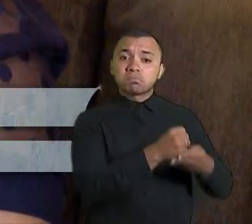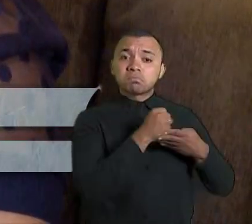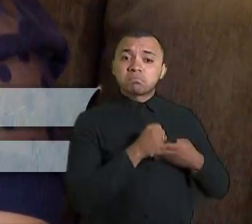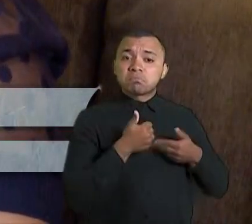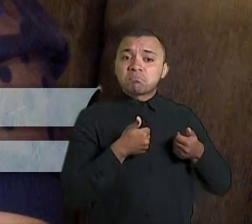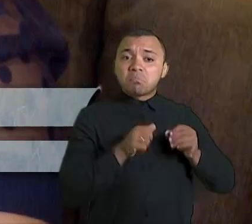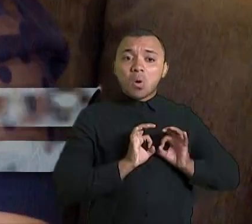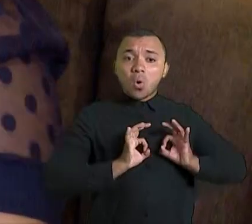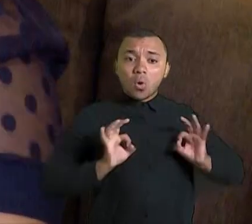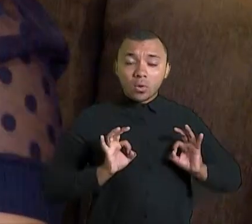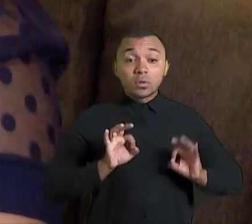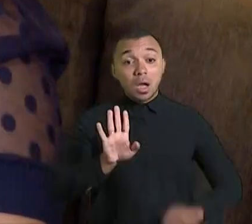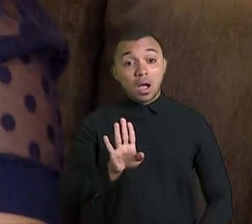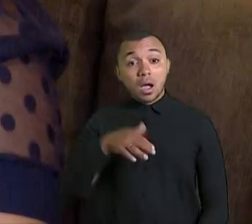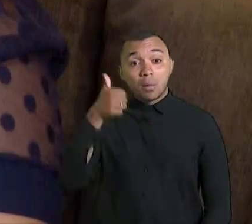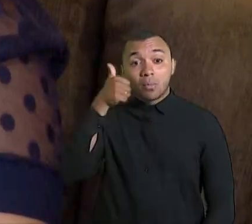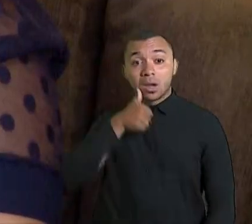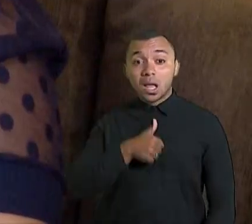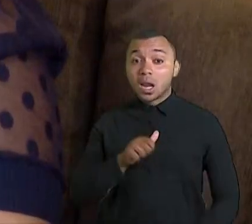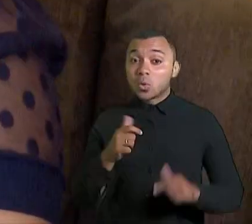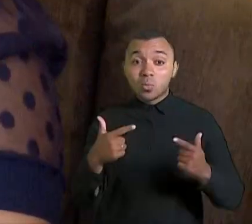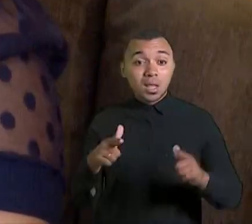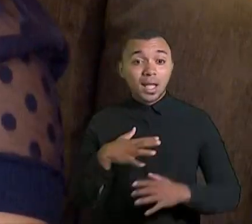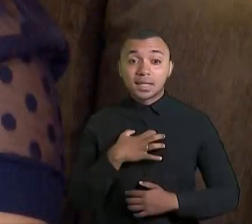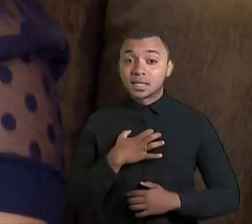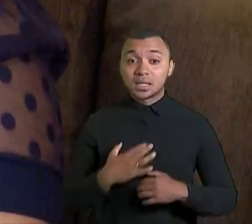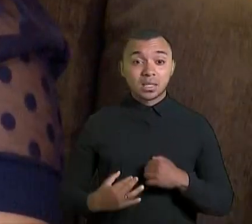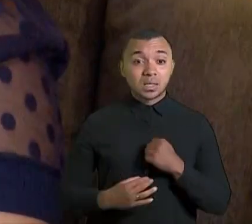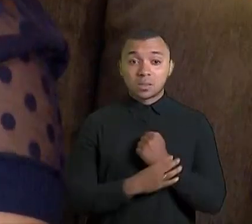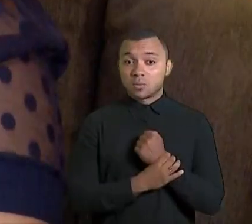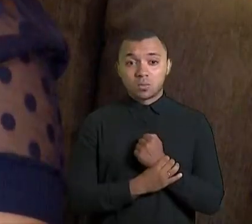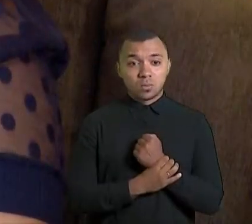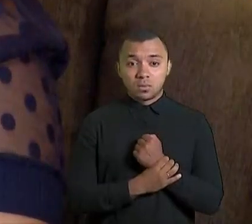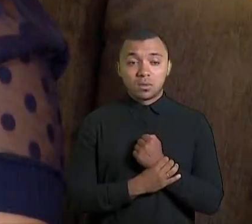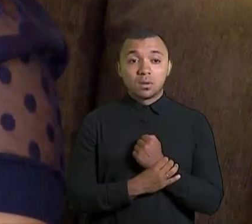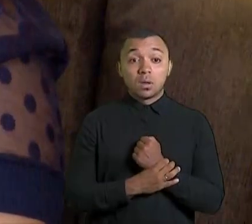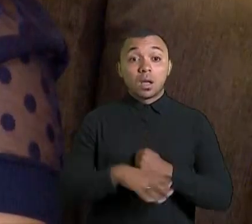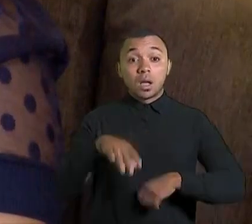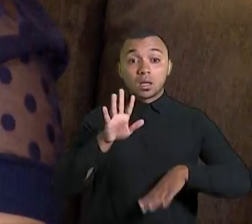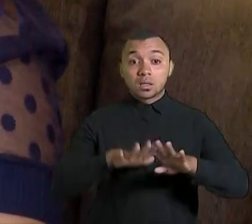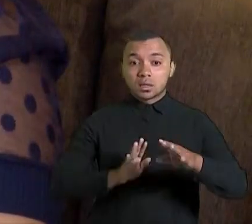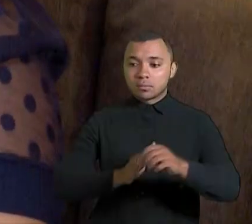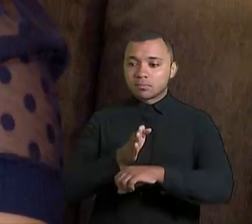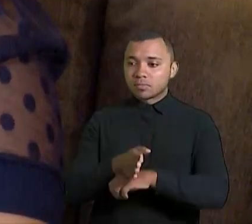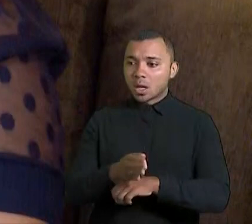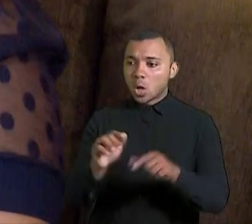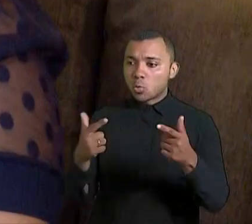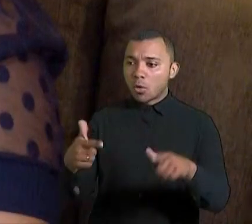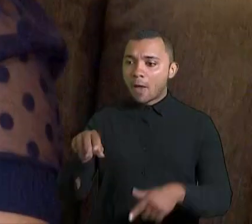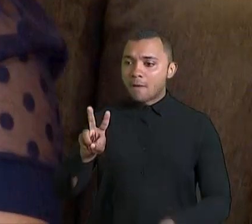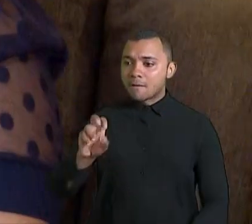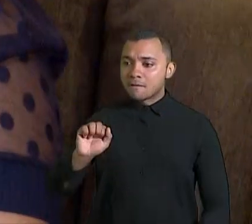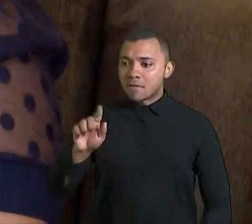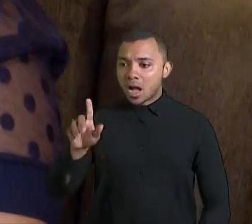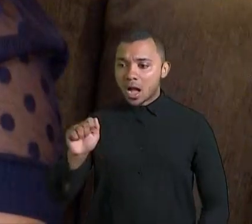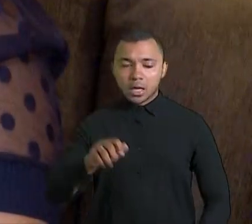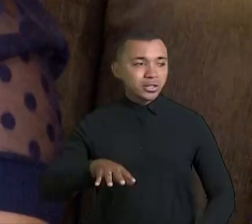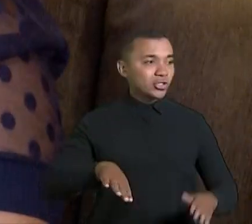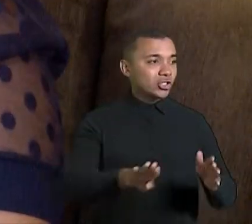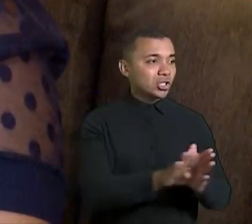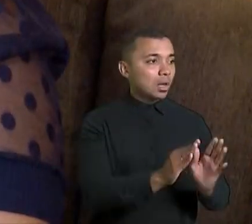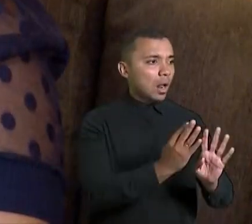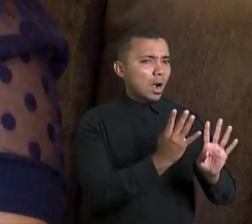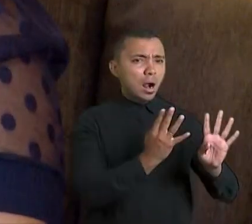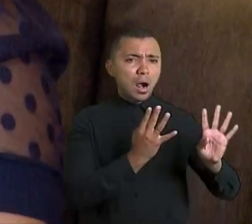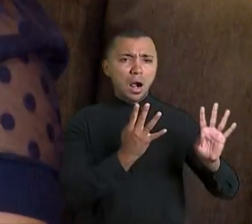A mulher, ela não tem essa segurança, porque geralmente não há vagas, a fila de espera é muito longa,